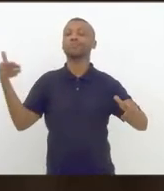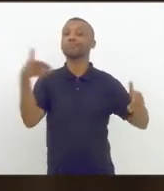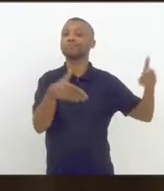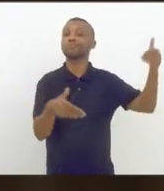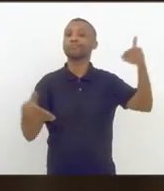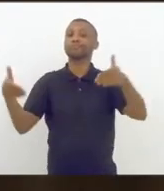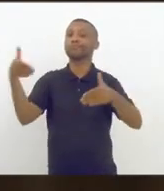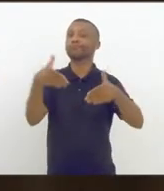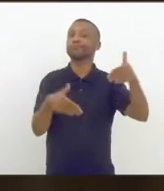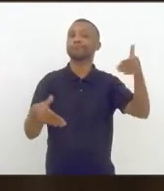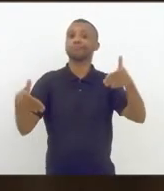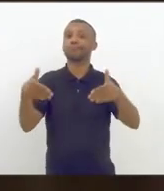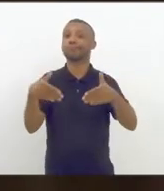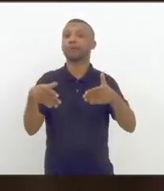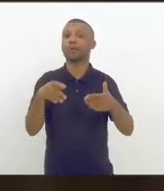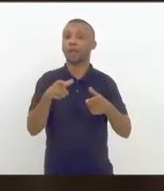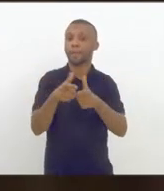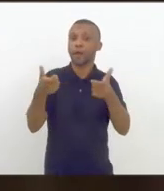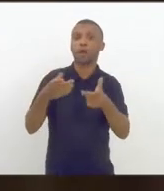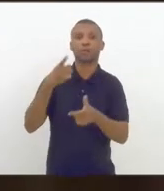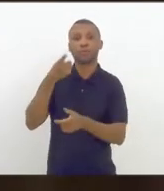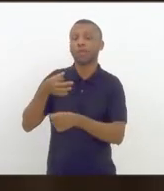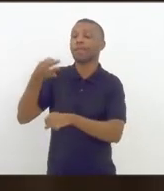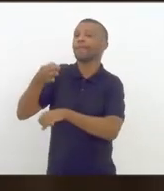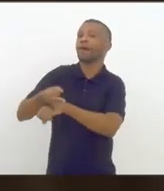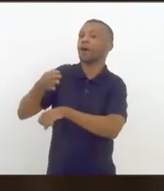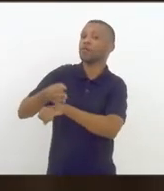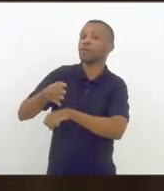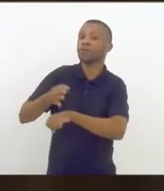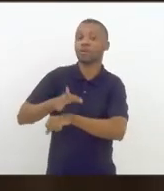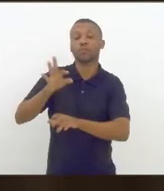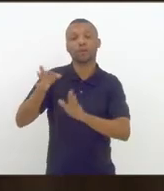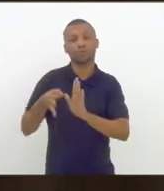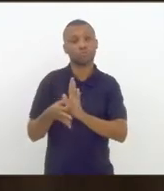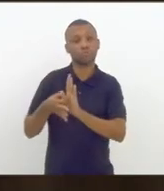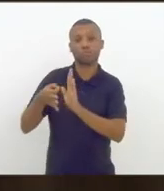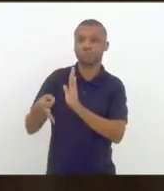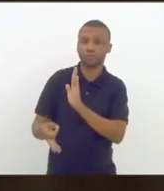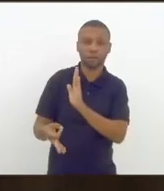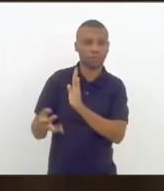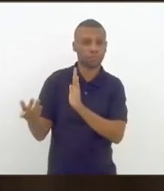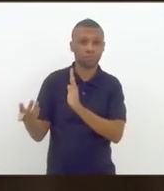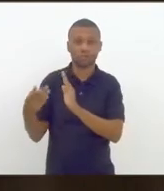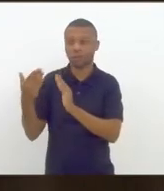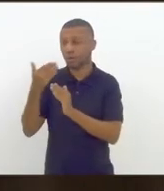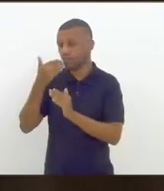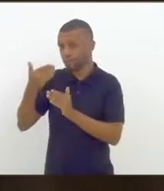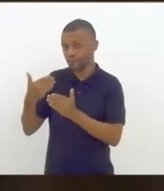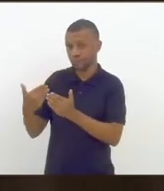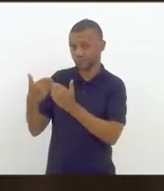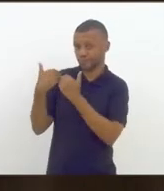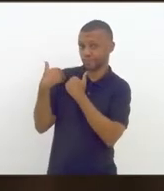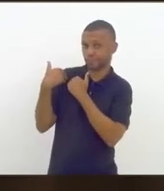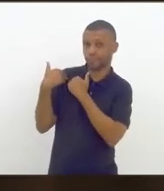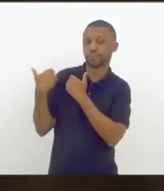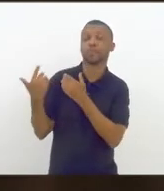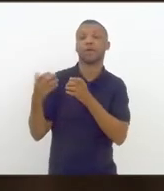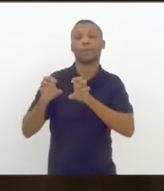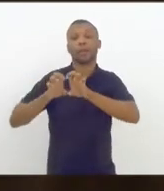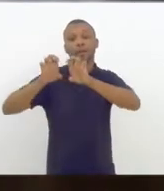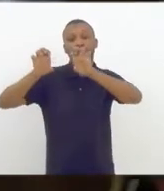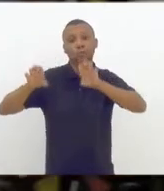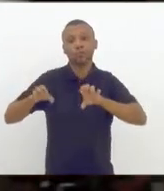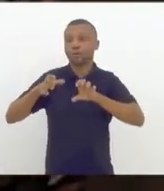comparecimento. E os pareceres, evidentemente, estão sendo me encaminhados pela estrutura da própria